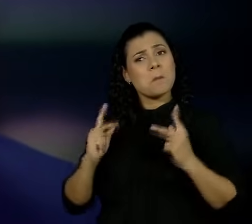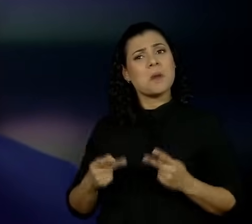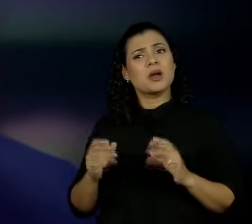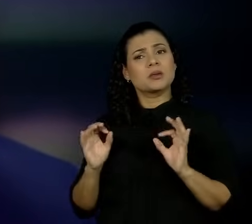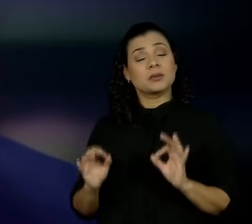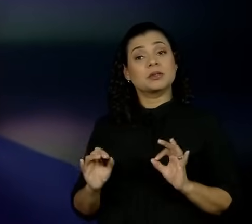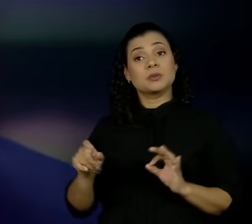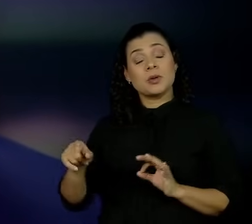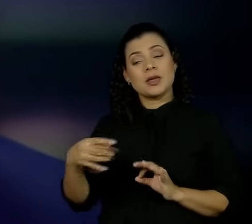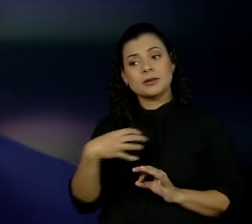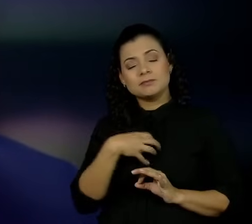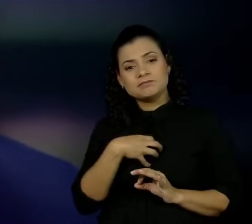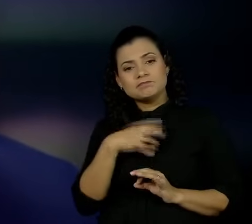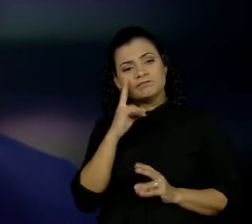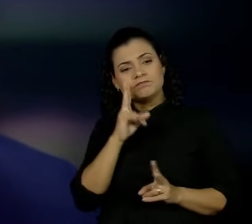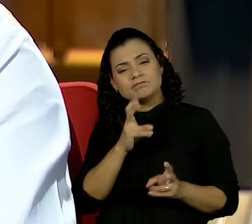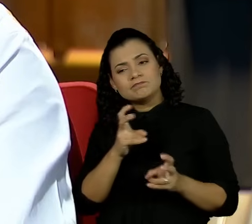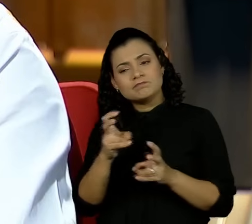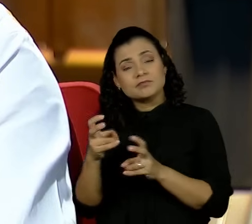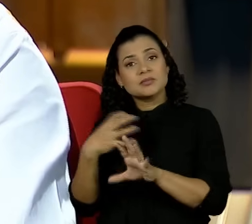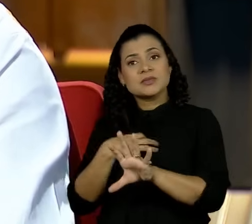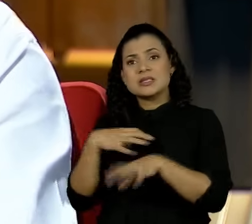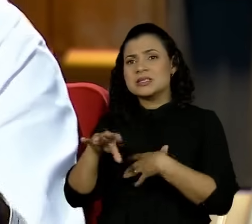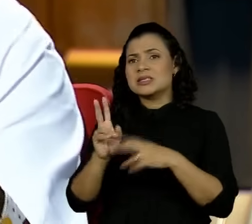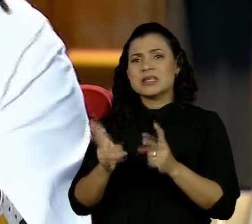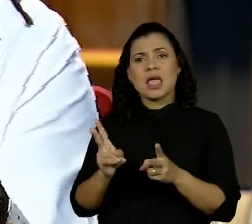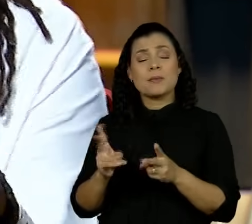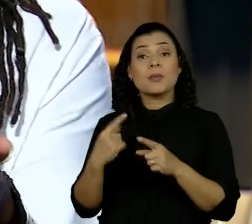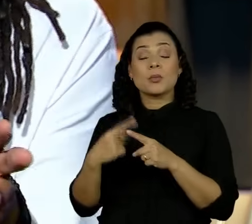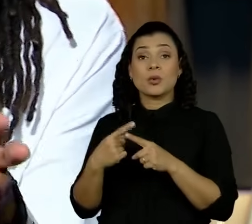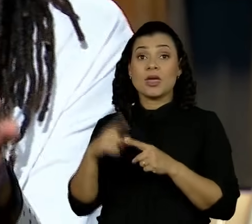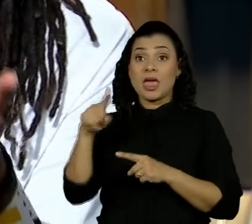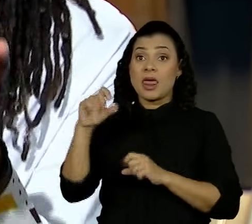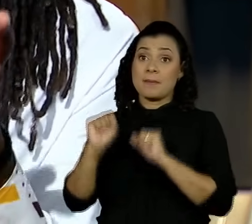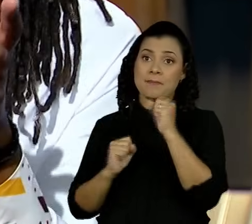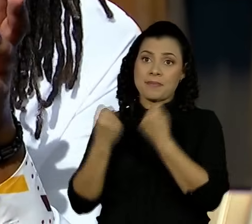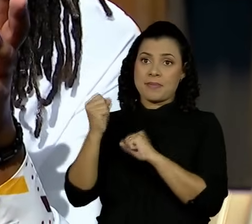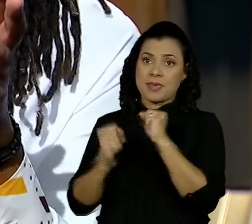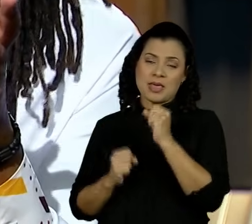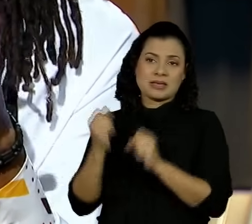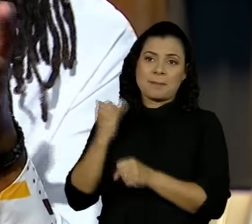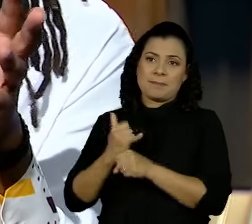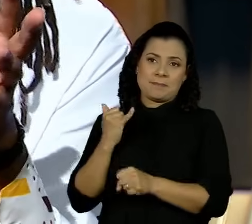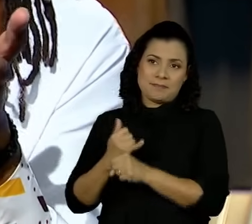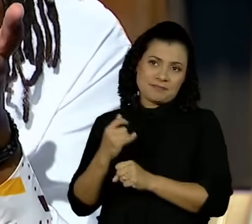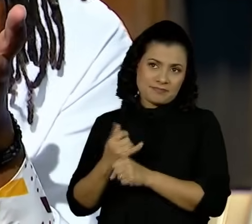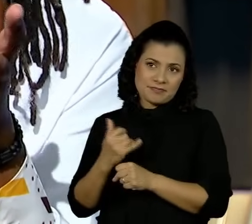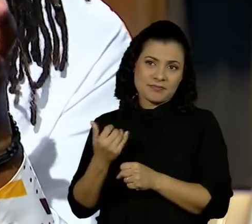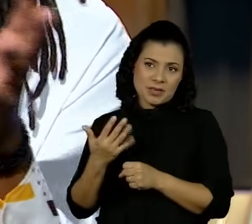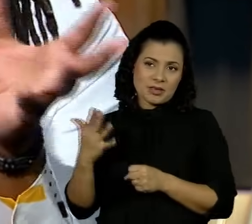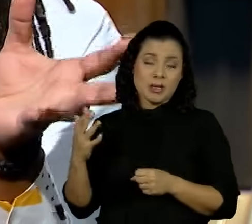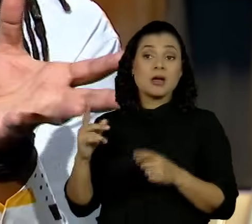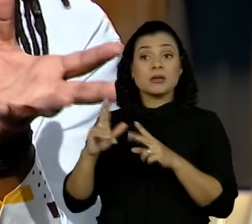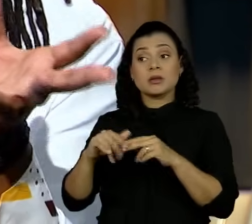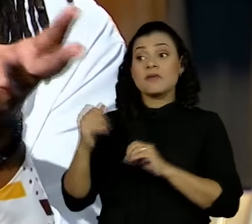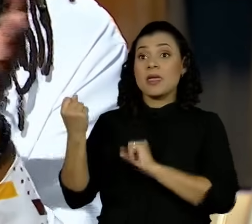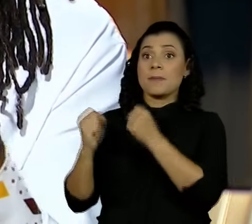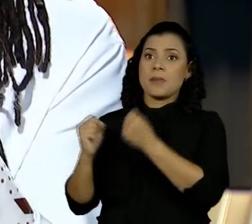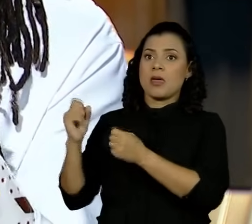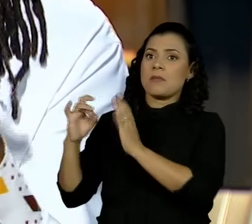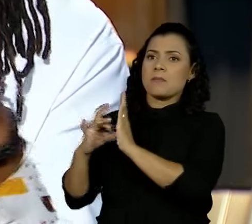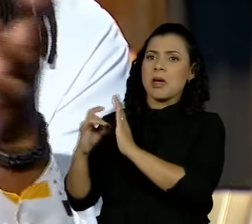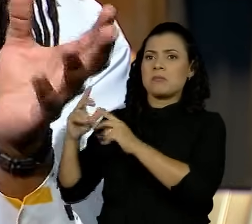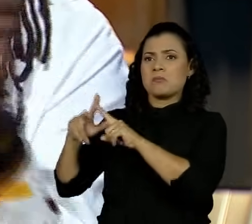Tinha um olhar humanizado para as pessoas, quando ele tinha, porque era uma metalúrgica, então, a cada ano as máquinas chegavam, né? Então, assim,